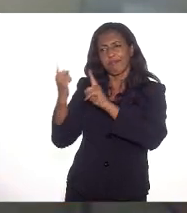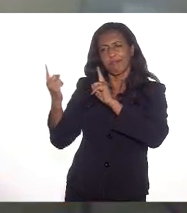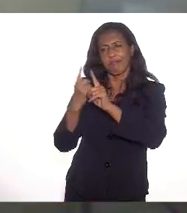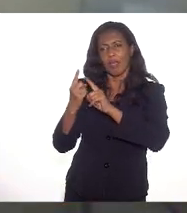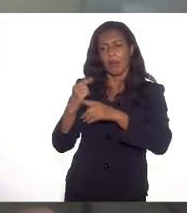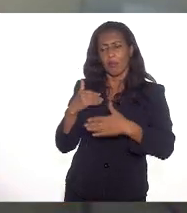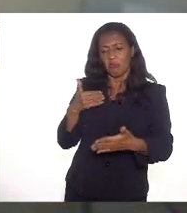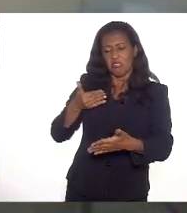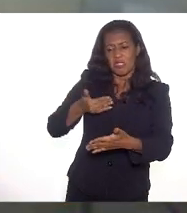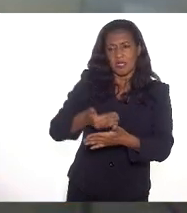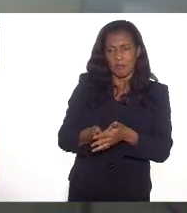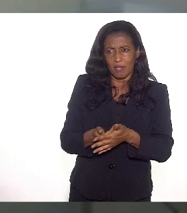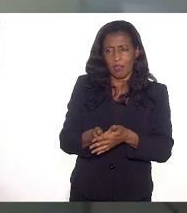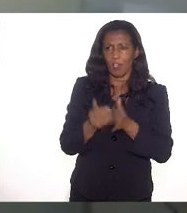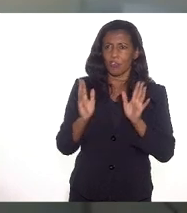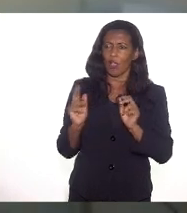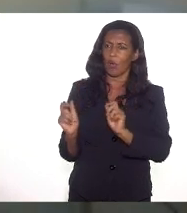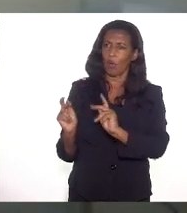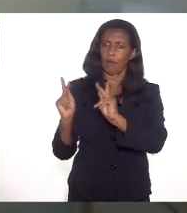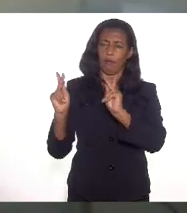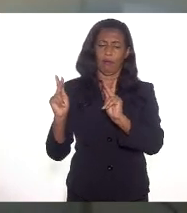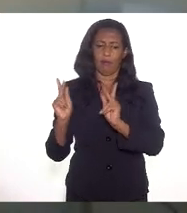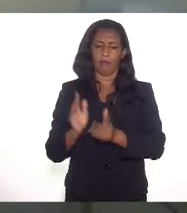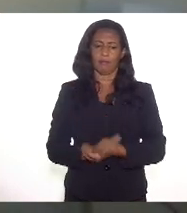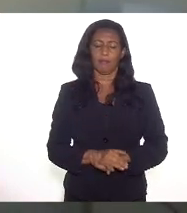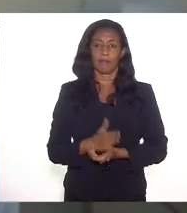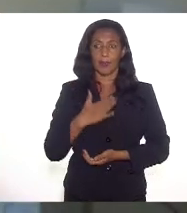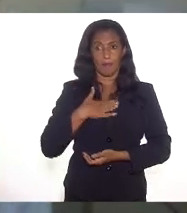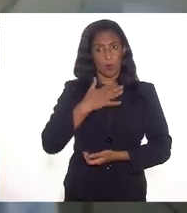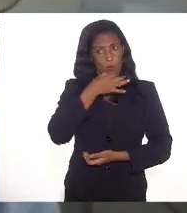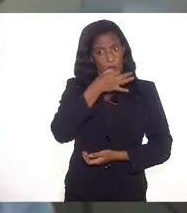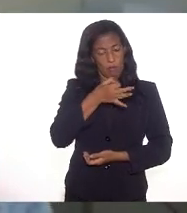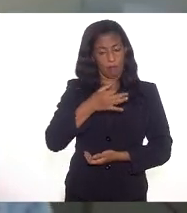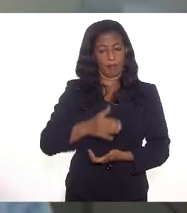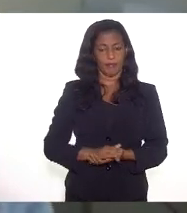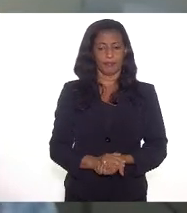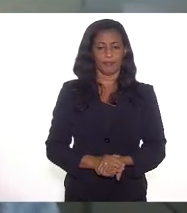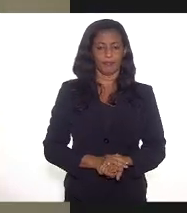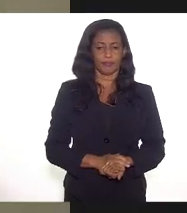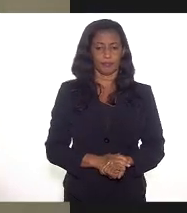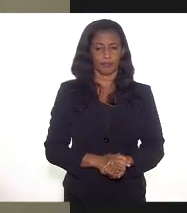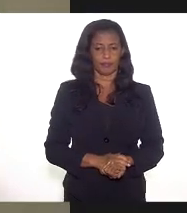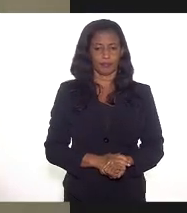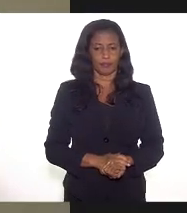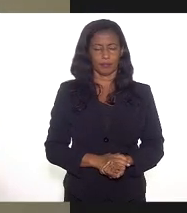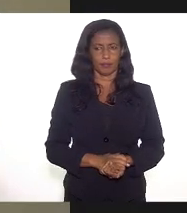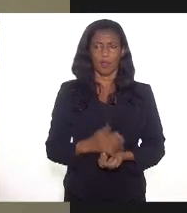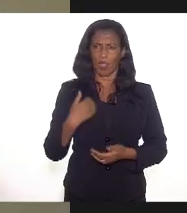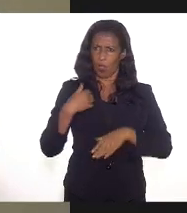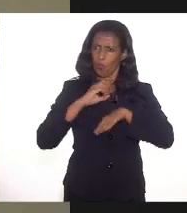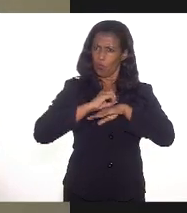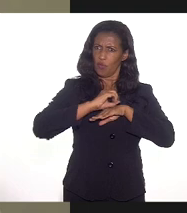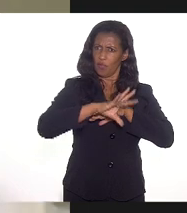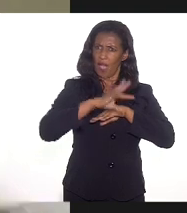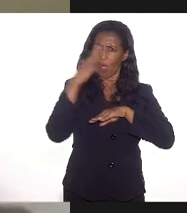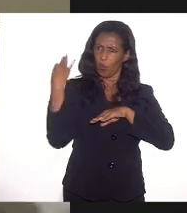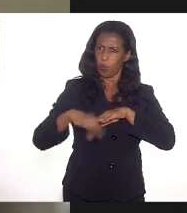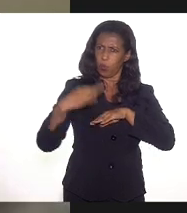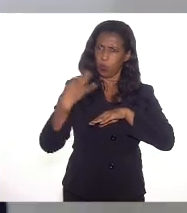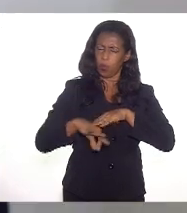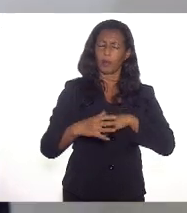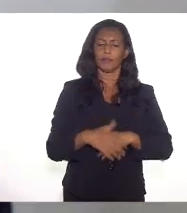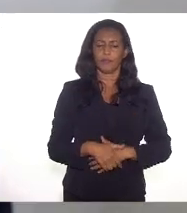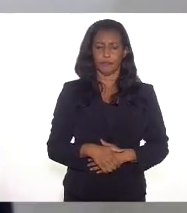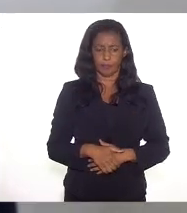hora. Essa é a minha sugestão, senhor. Vou lhe enviar, deputado, com certeza, deputado Luiz Paulo.